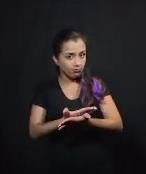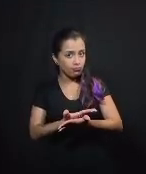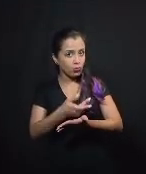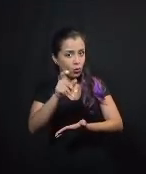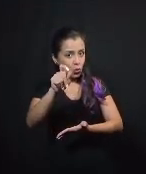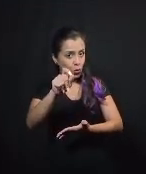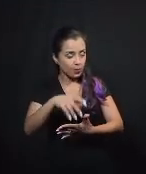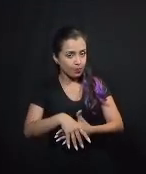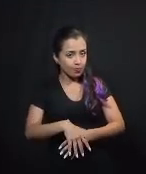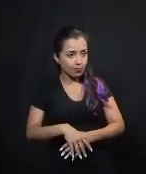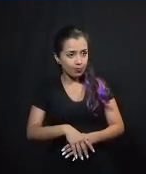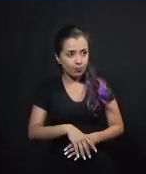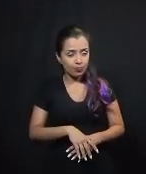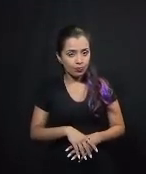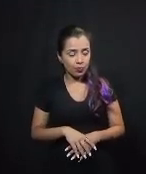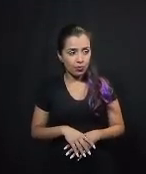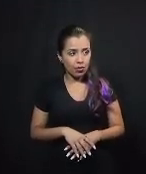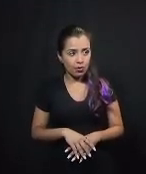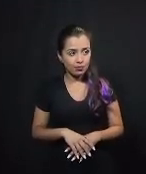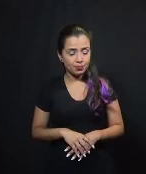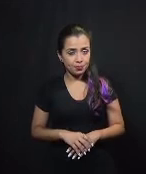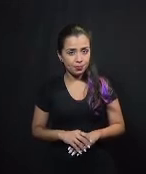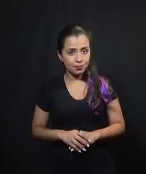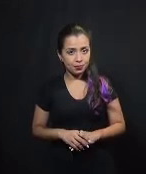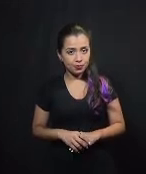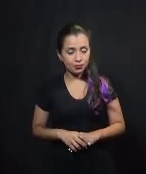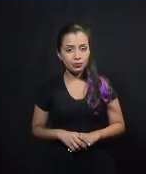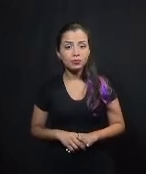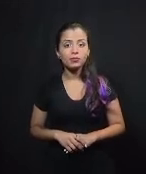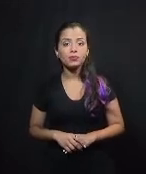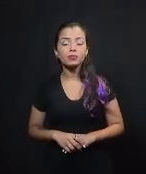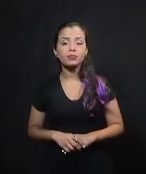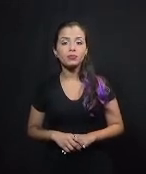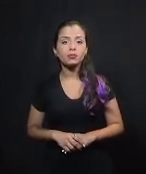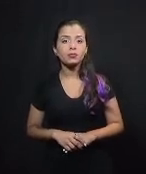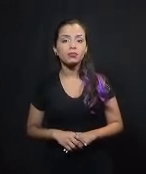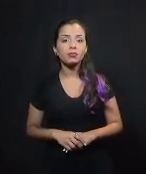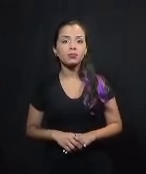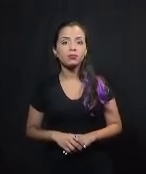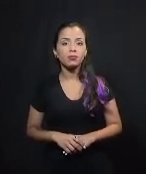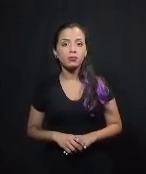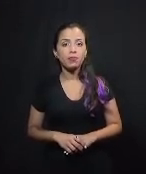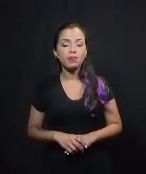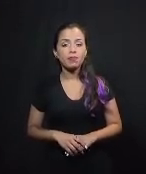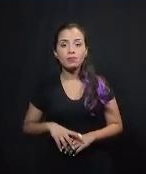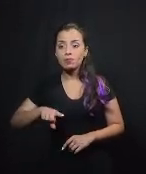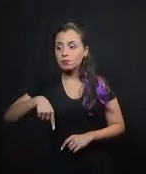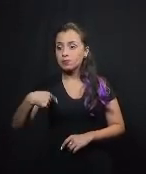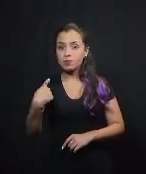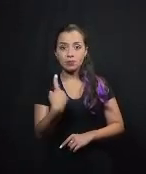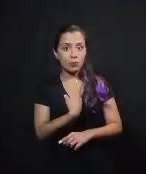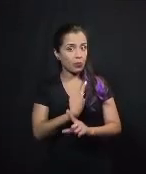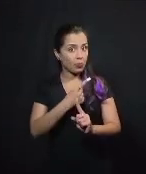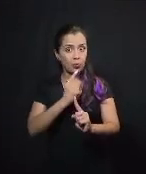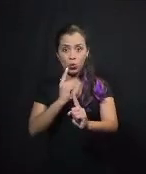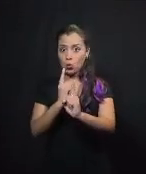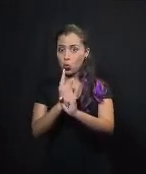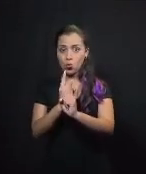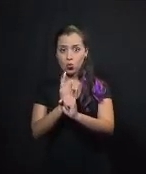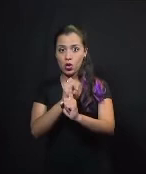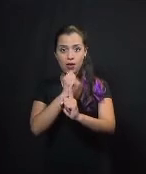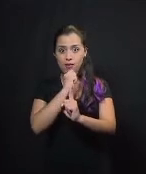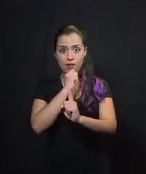não é uma coisa aparentemente tradicional, mas eu acho que é real, que nós não encontramos uma outra forma melhor do